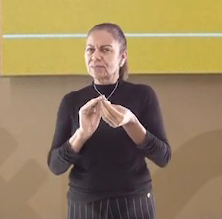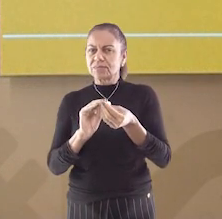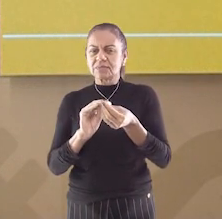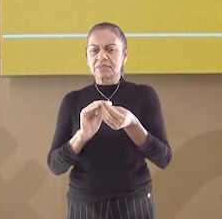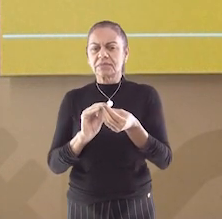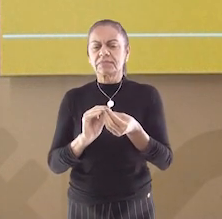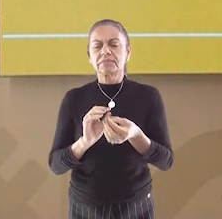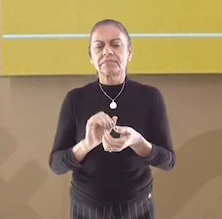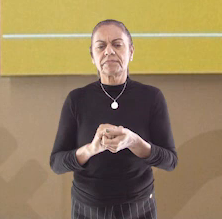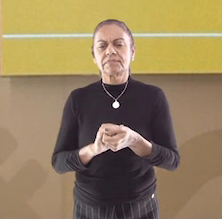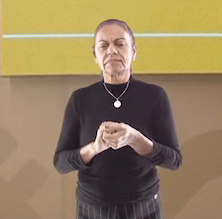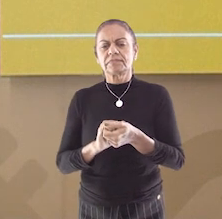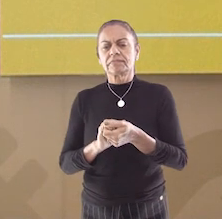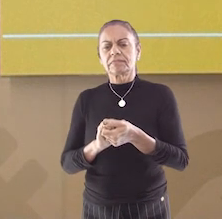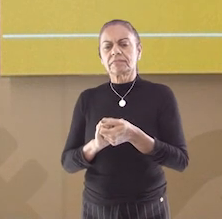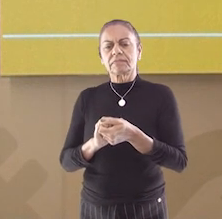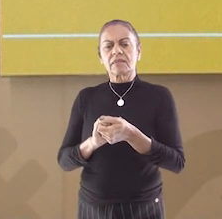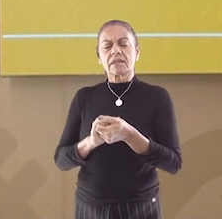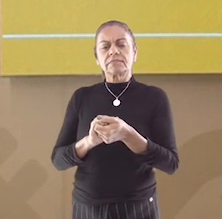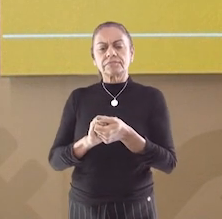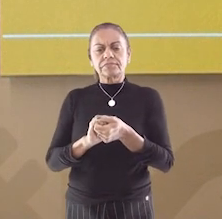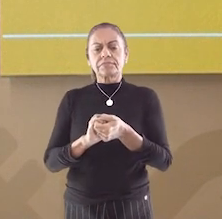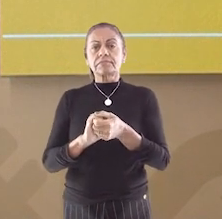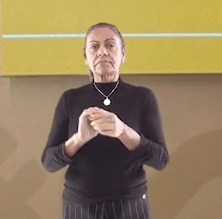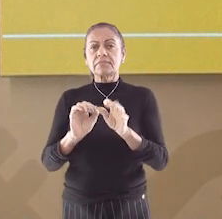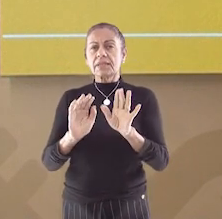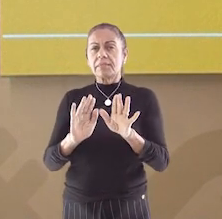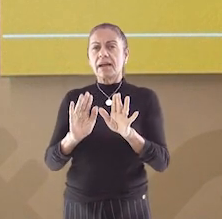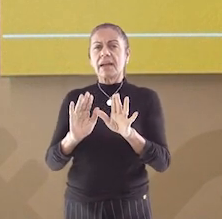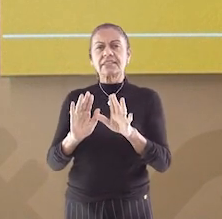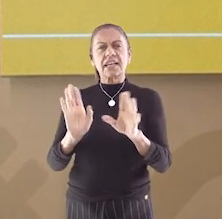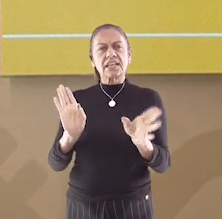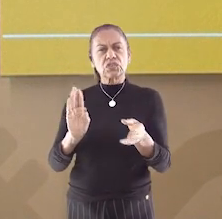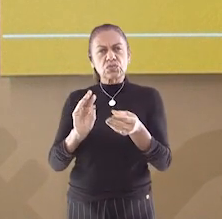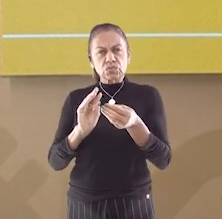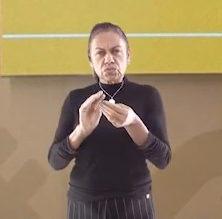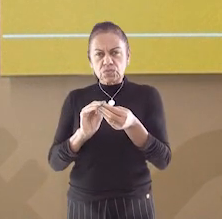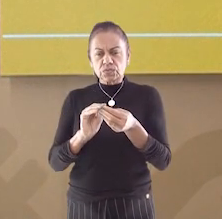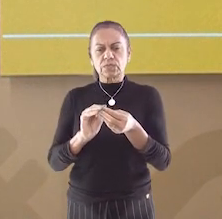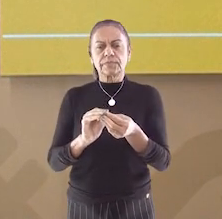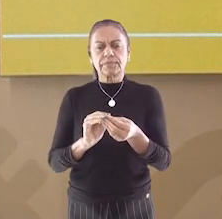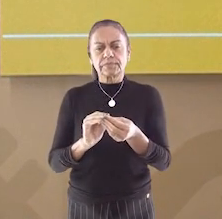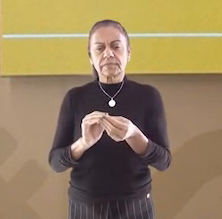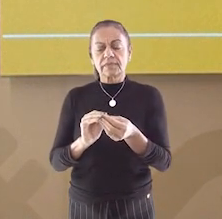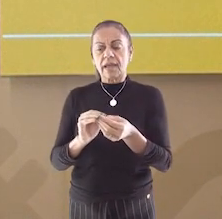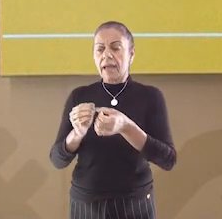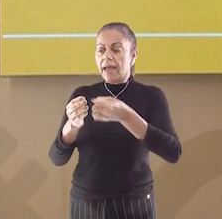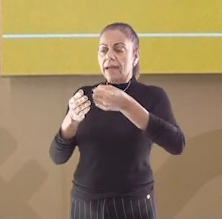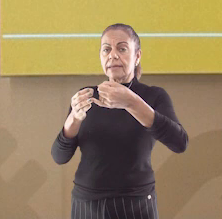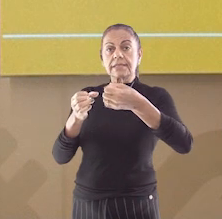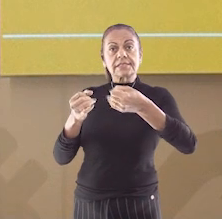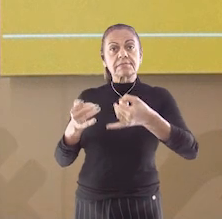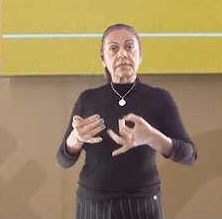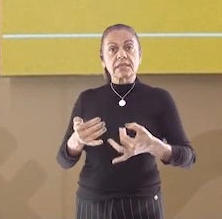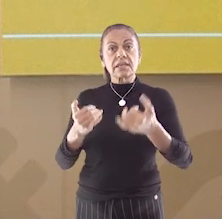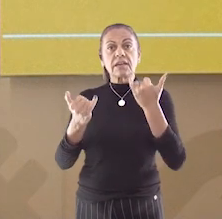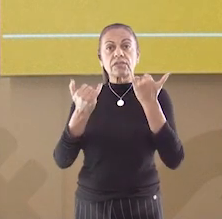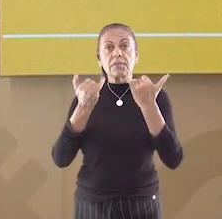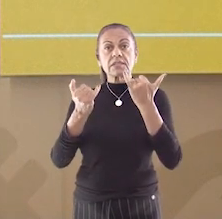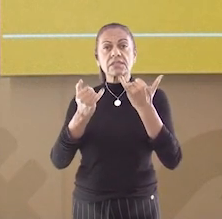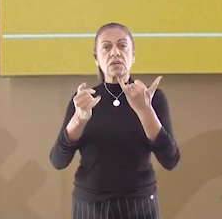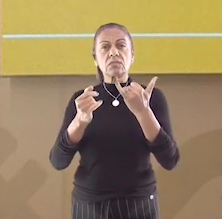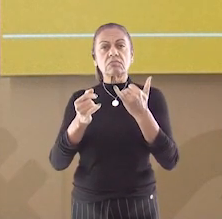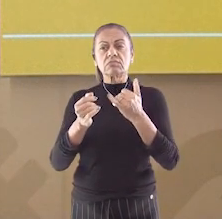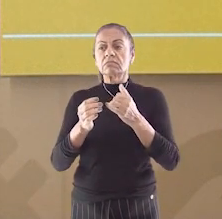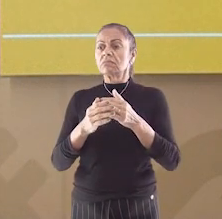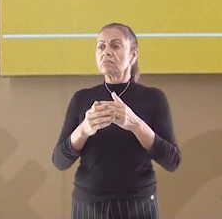mais simples, essa parte costuma ser bem breve, ok? Aqui está um pouquinho maior, né, porque é um zoom do bilhete, mas é uma parte